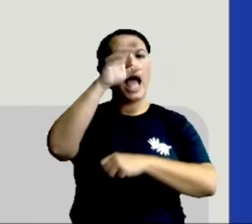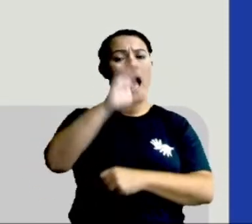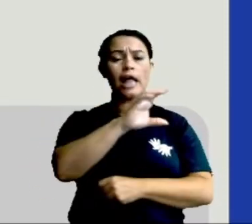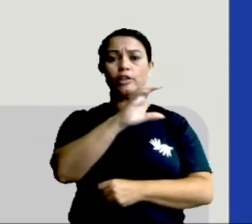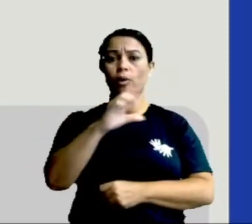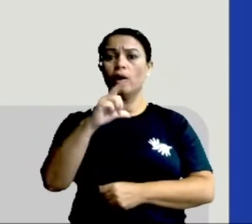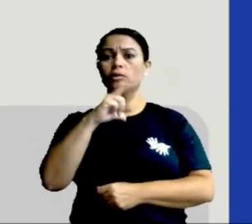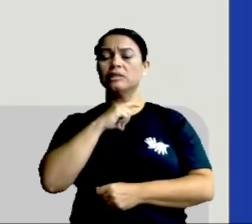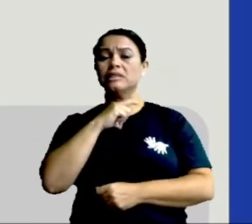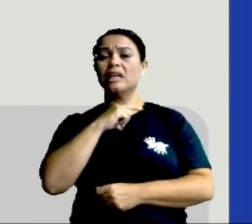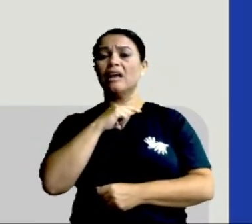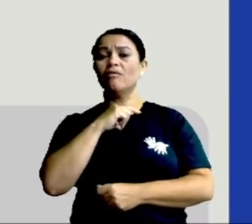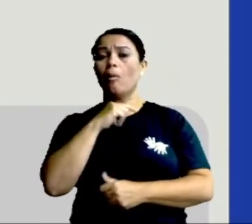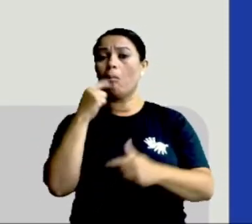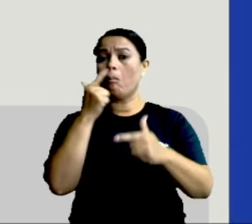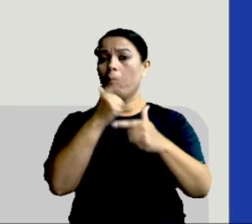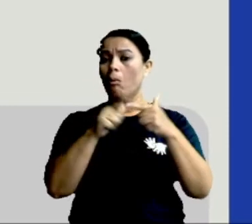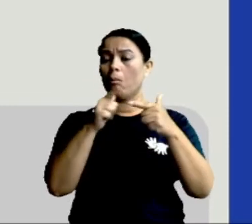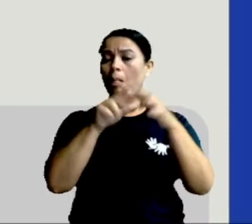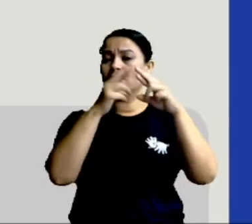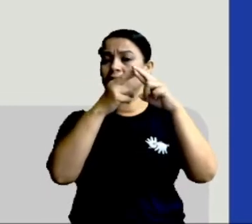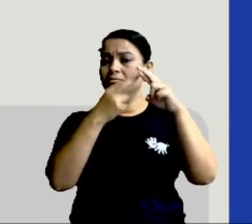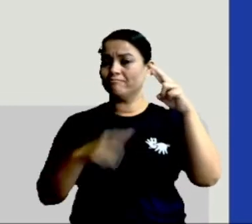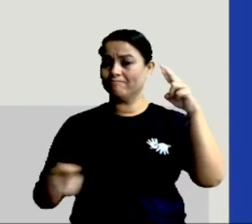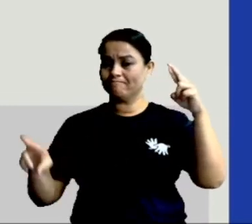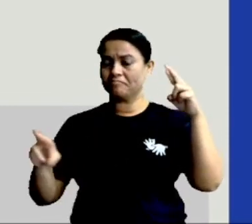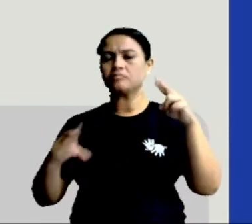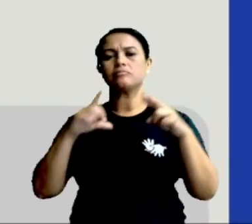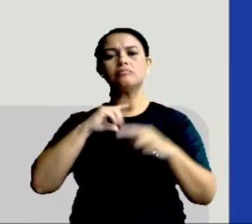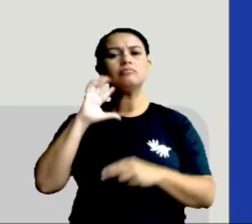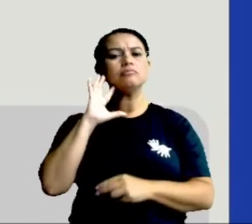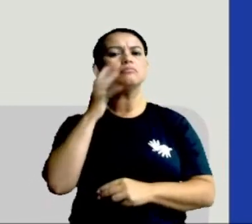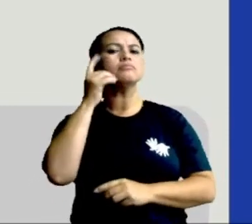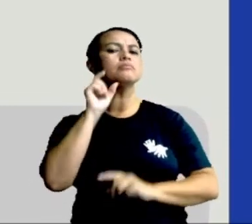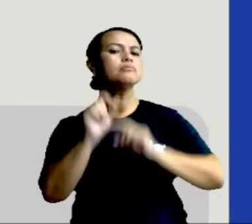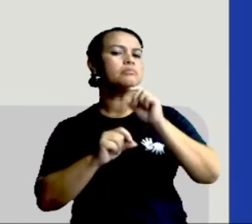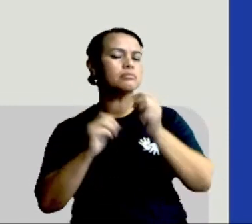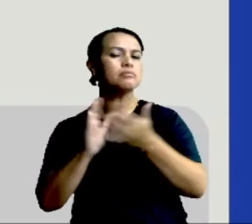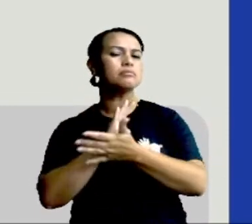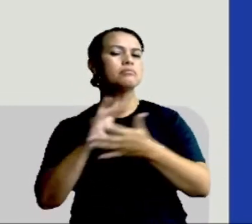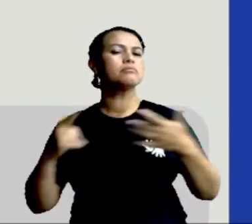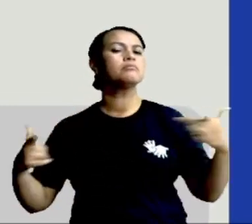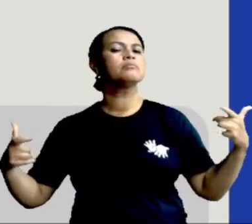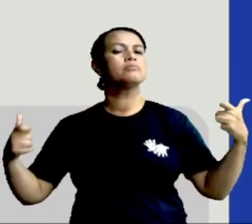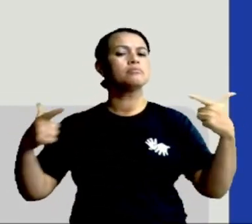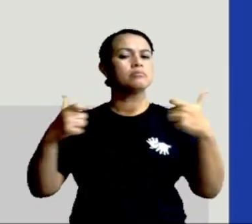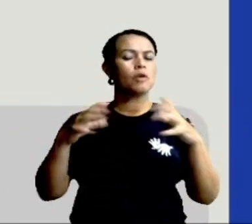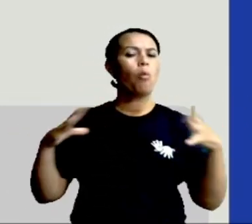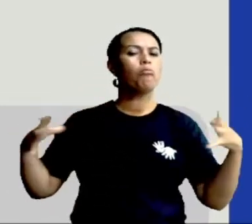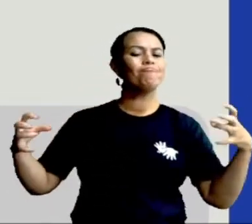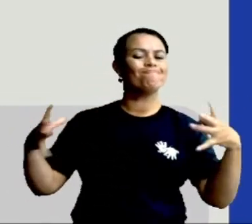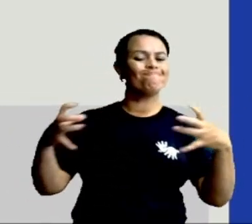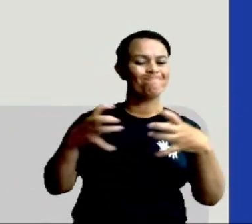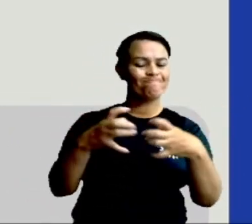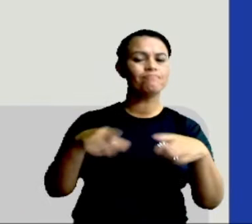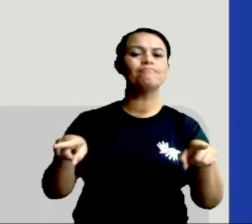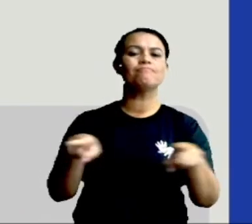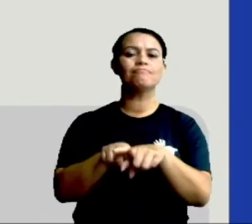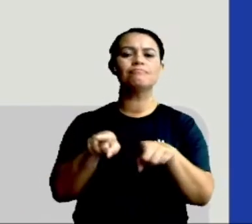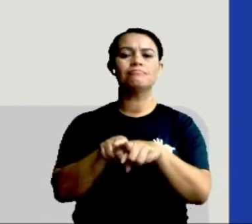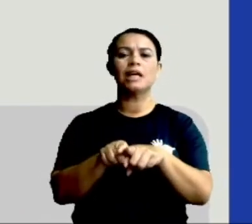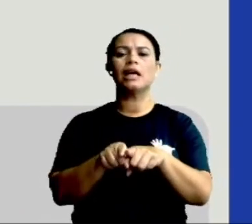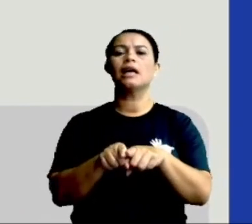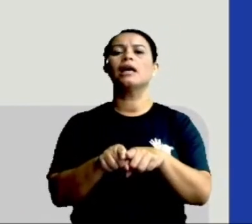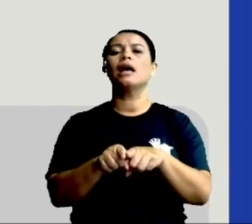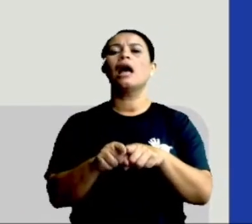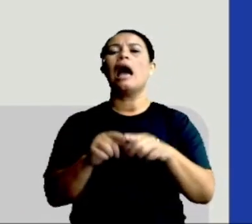um choque de religiões aqui. Então aconteceu episódios de conflitos também, tá? De destruição